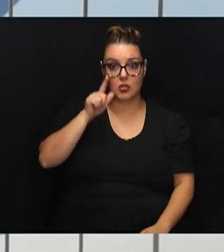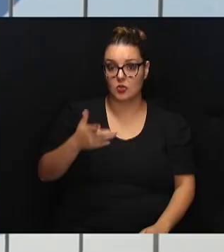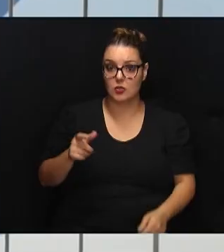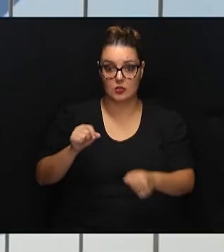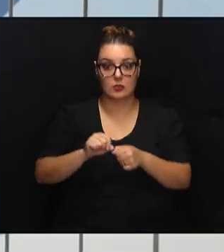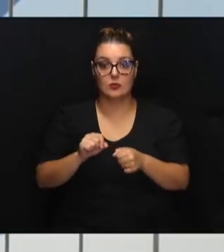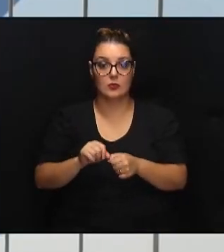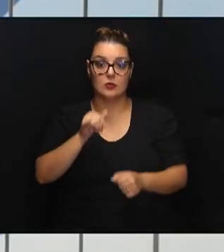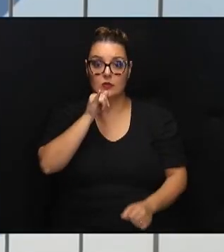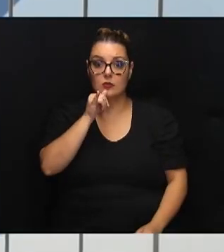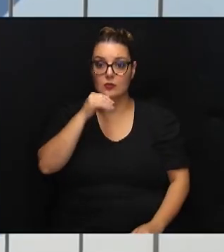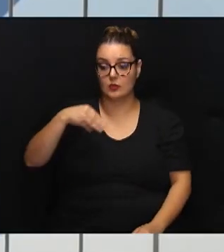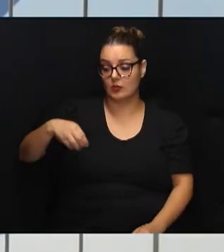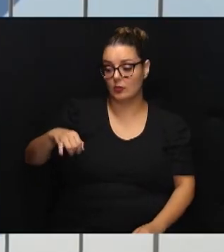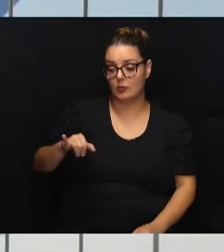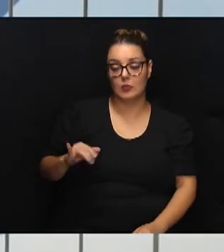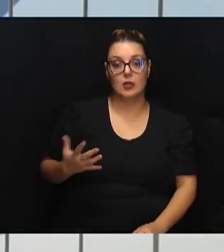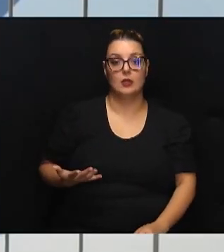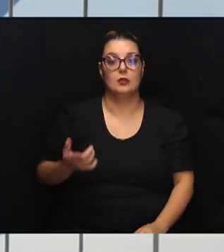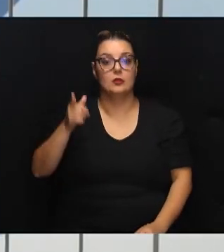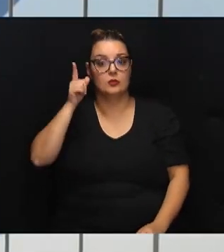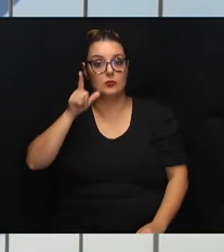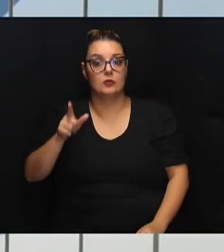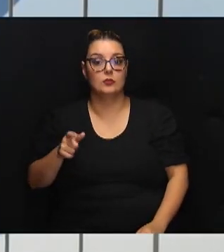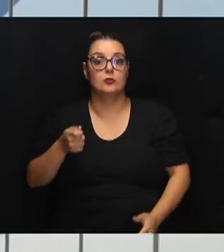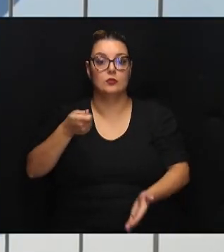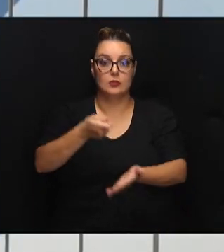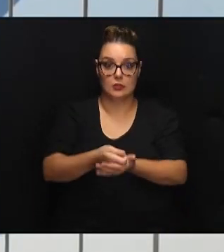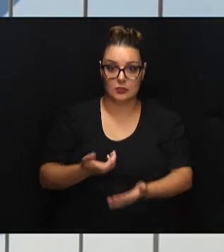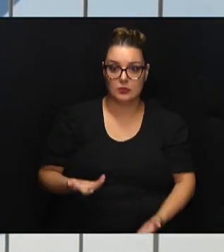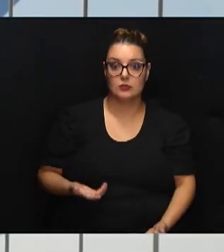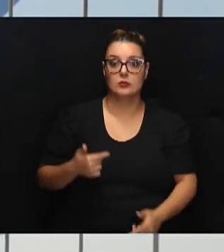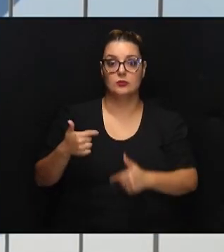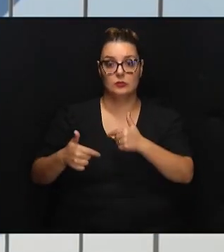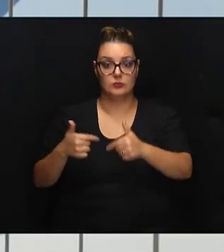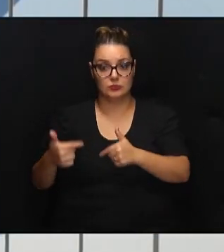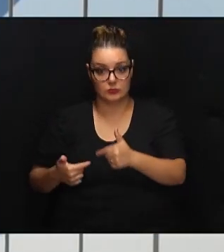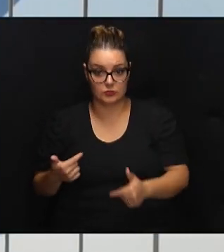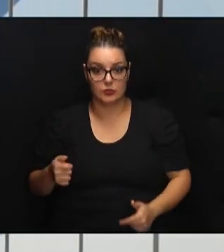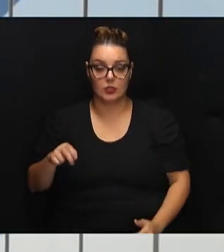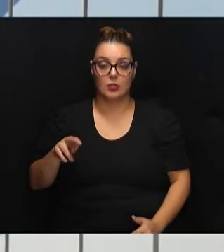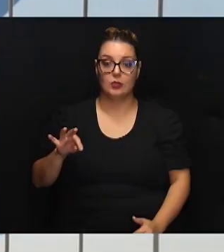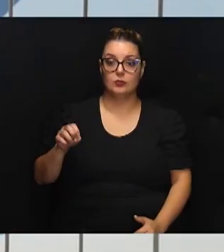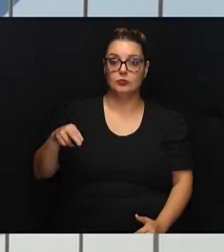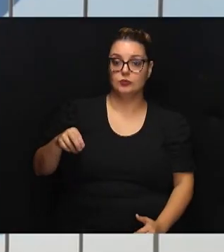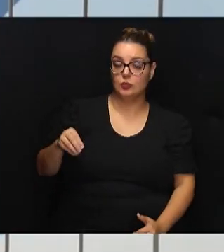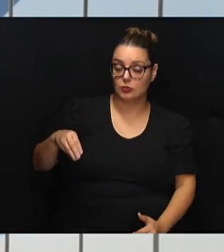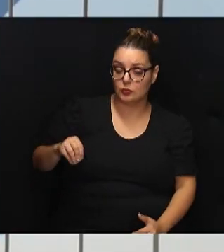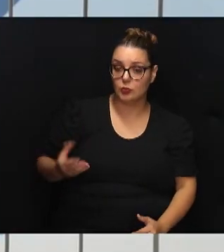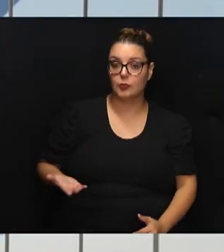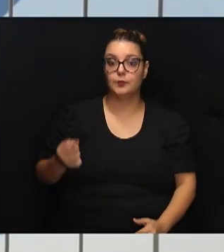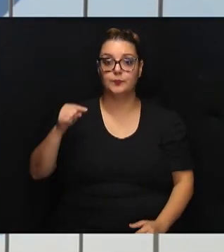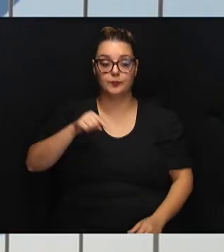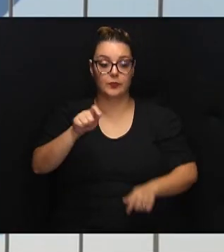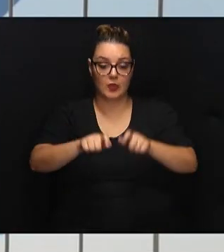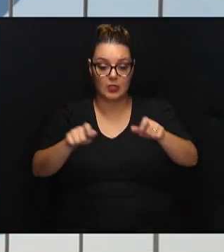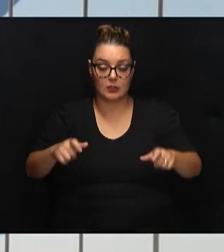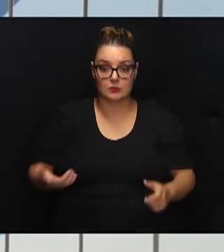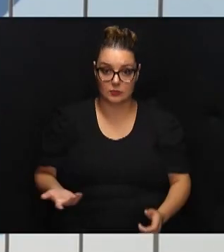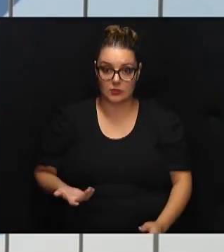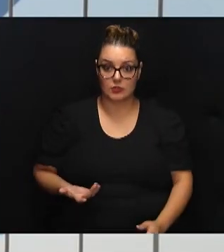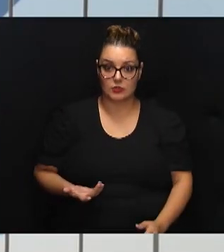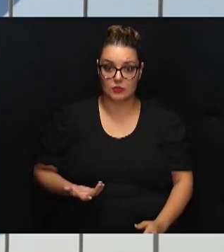por exemplo, o MEI, porque talvez não consigam se manter ali naquele trabalho autônomo. E aí, essas pessoas,